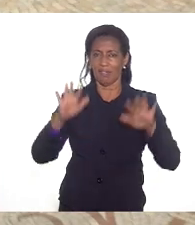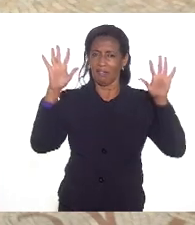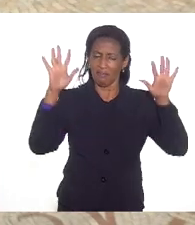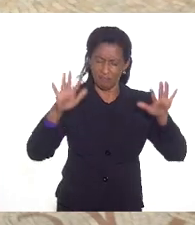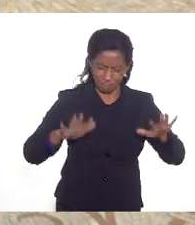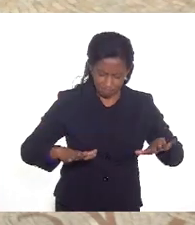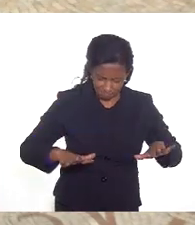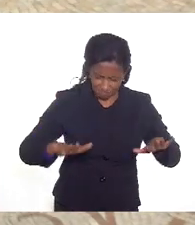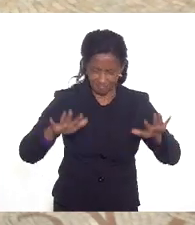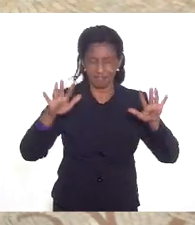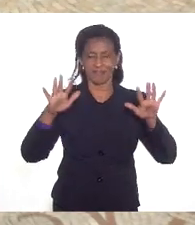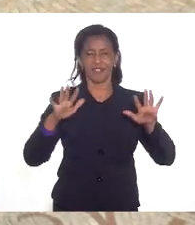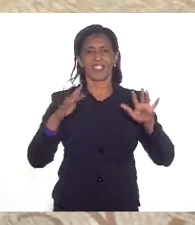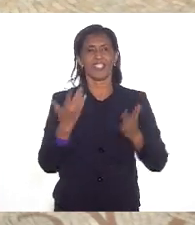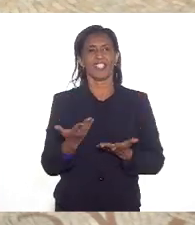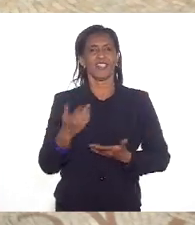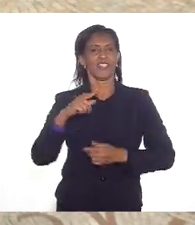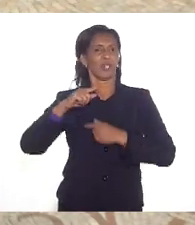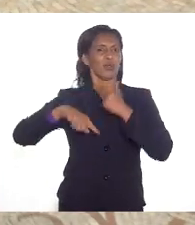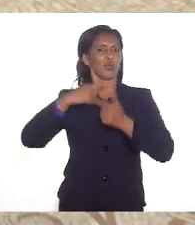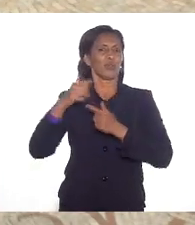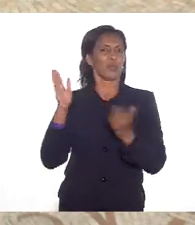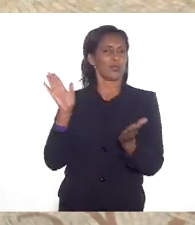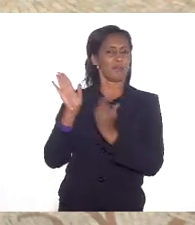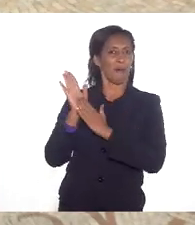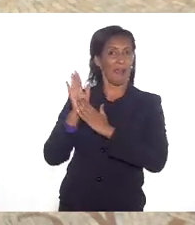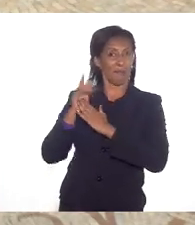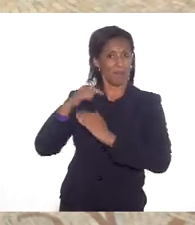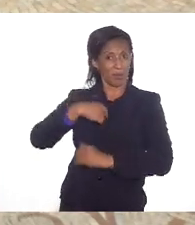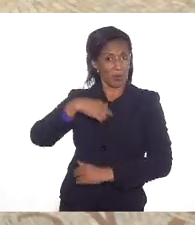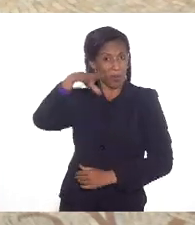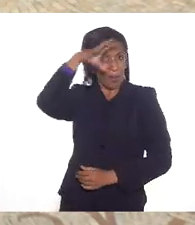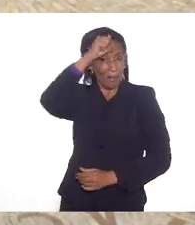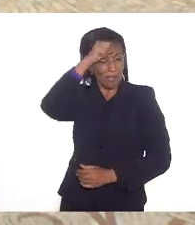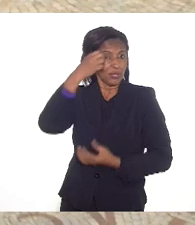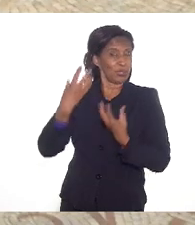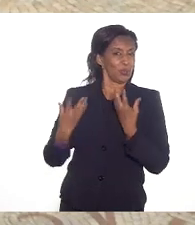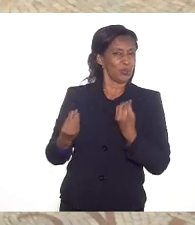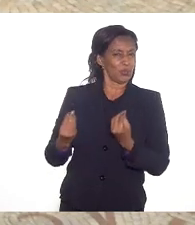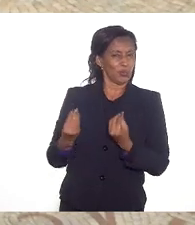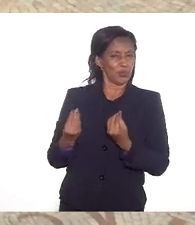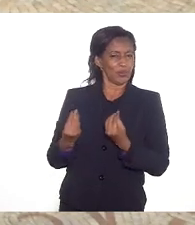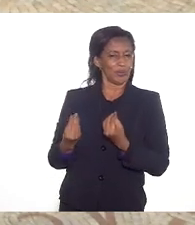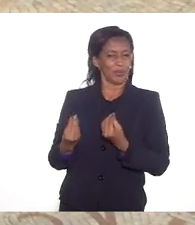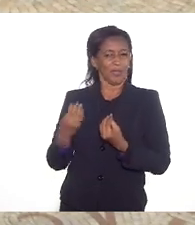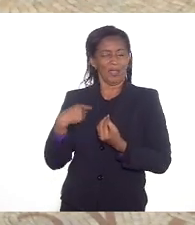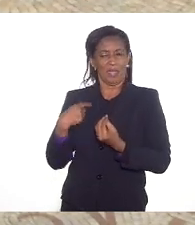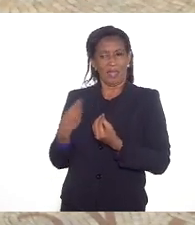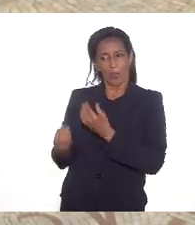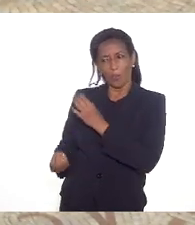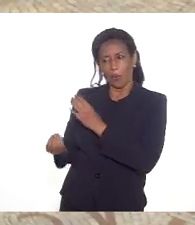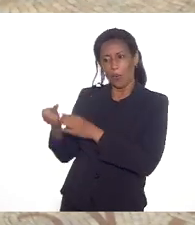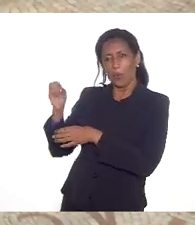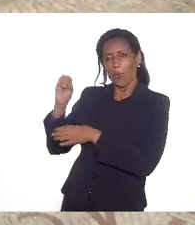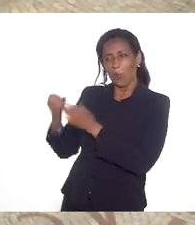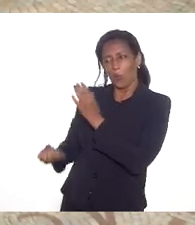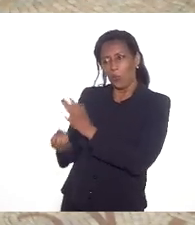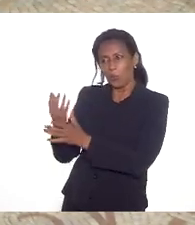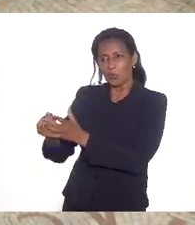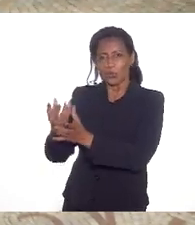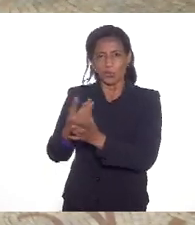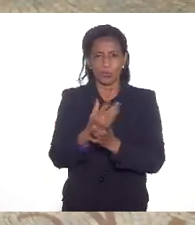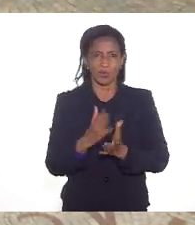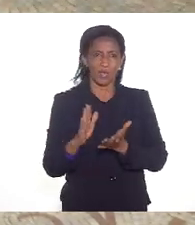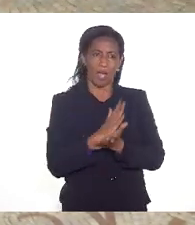referenciando que no espaço do Parlamento aprendi muito cultivei algumas batalhas não sair